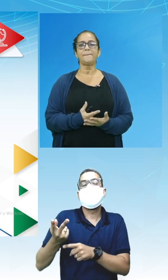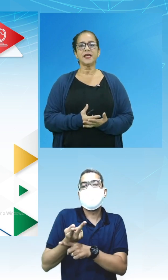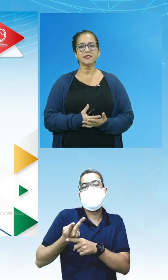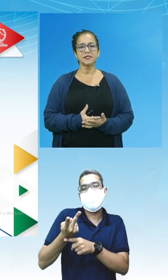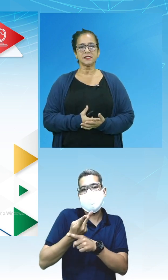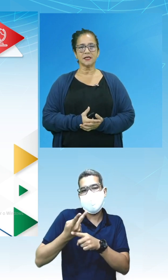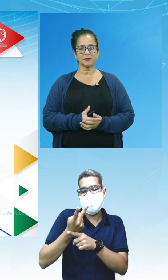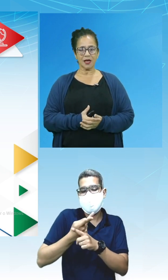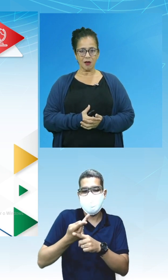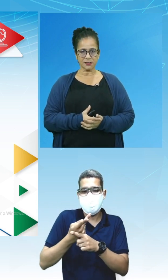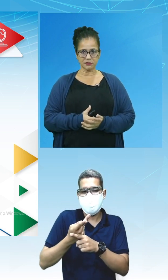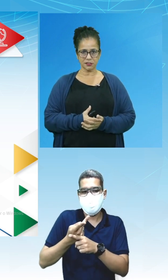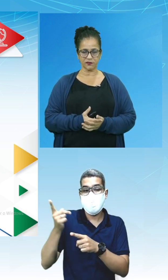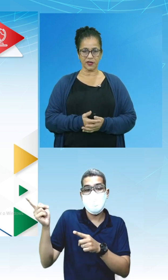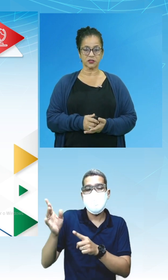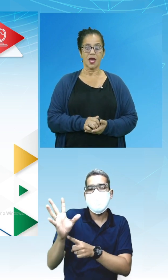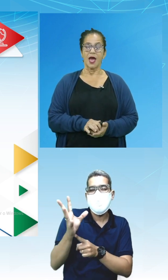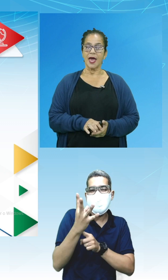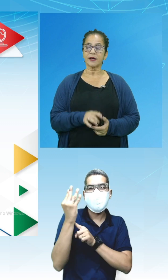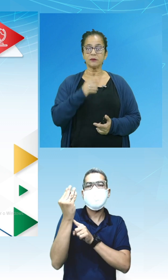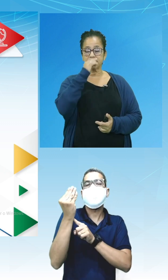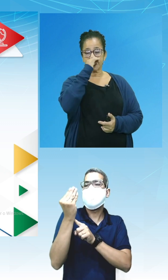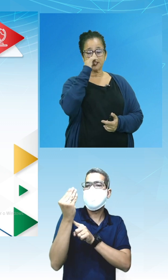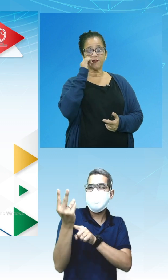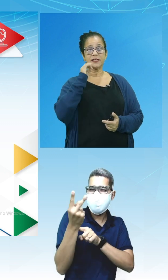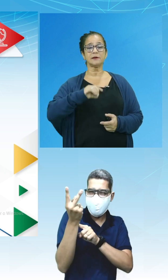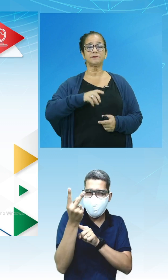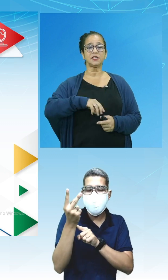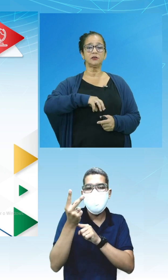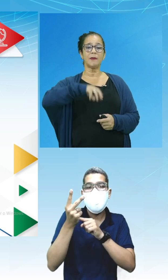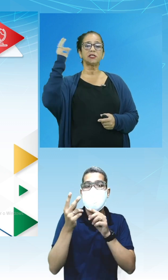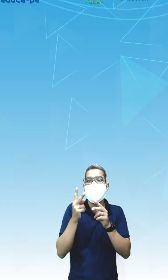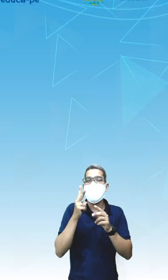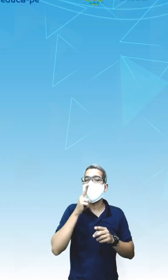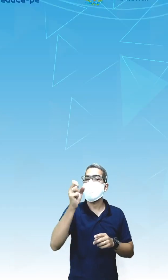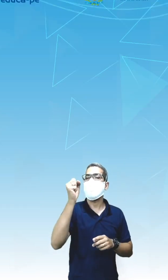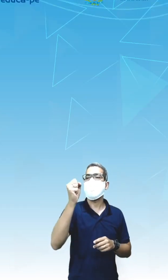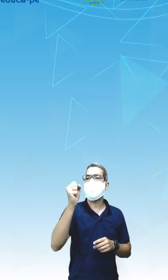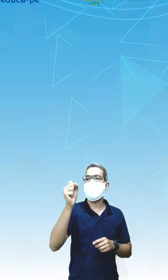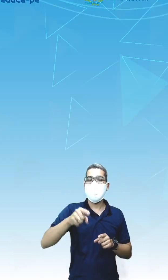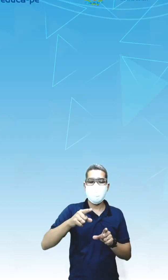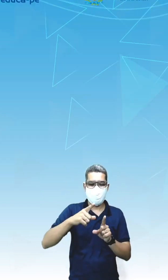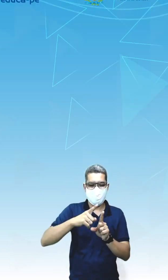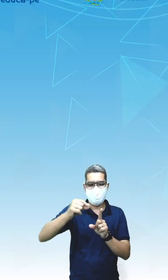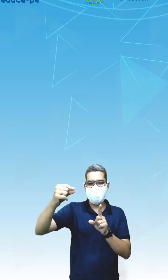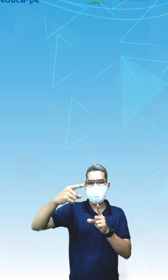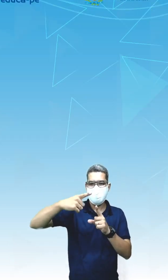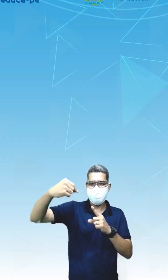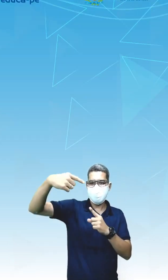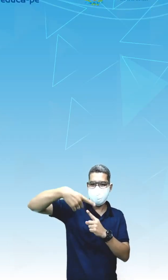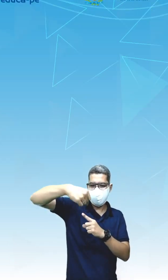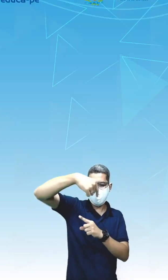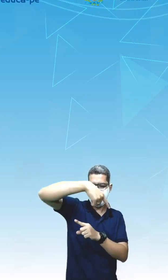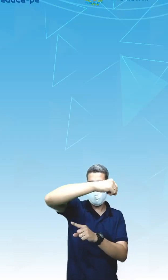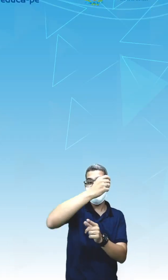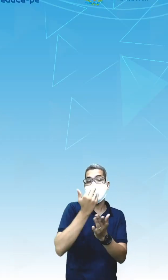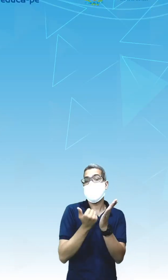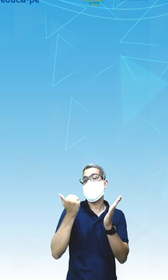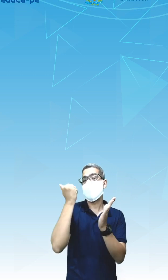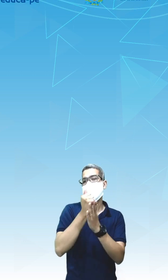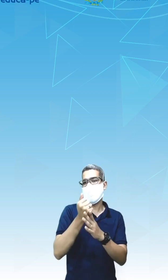a precisão da rosa dos ventos. É como se ela tivesse tido mais folhinhas, meus amores. Mais